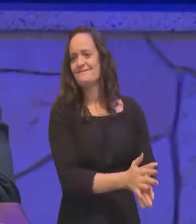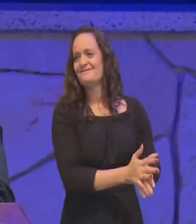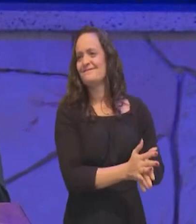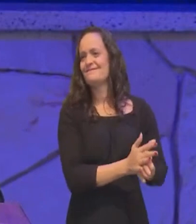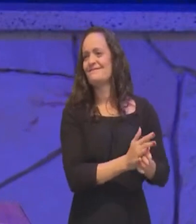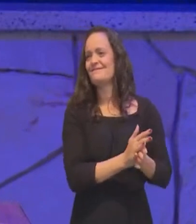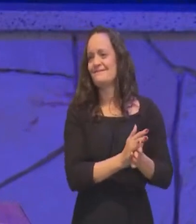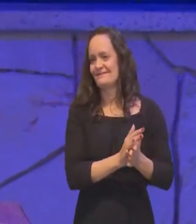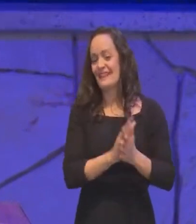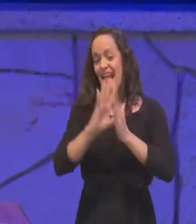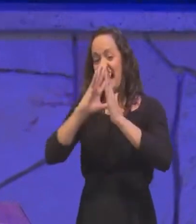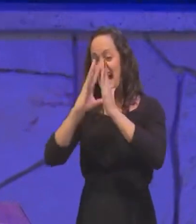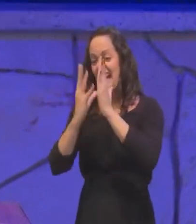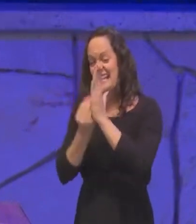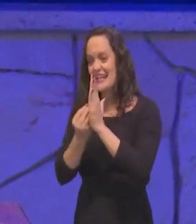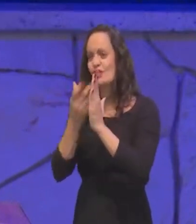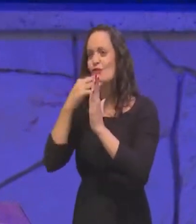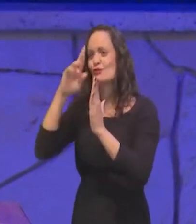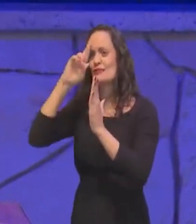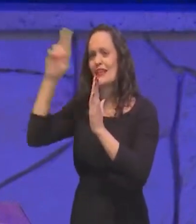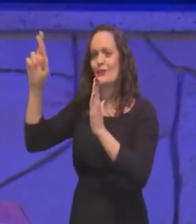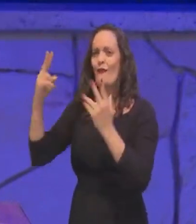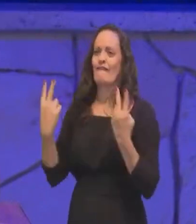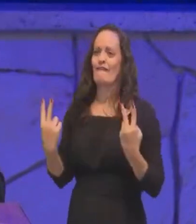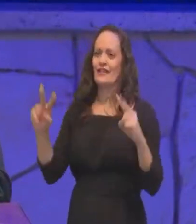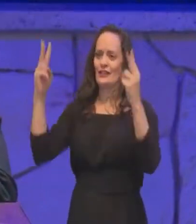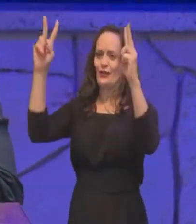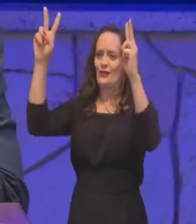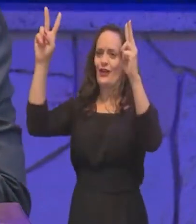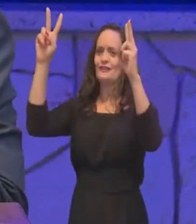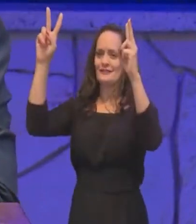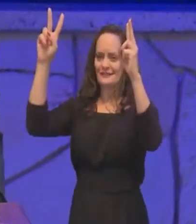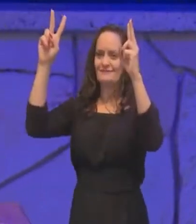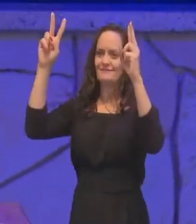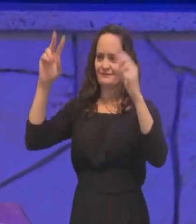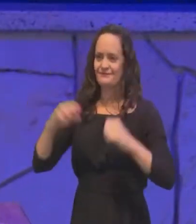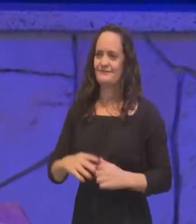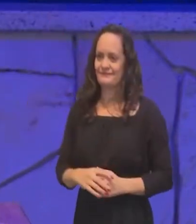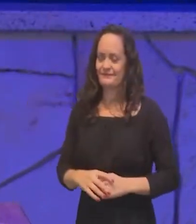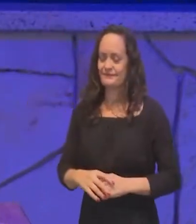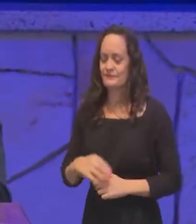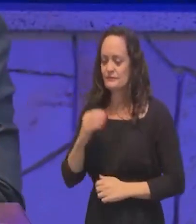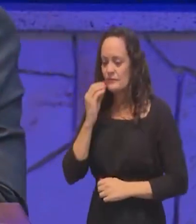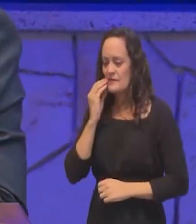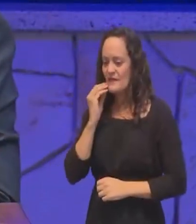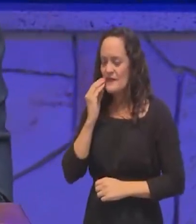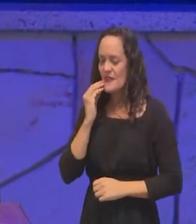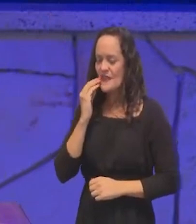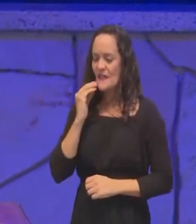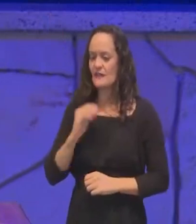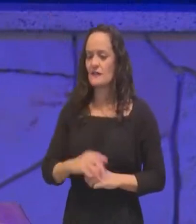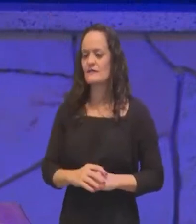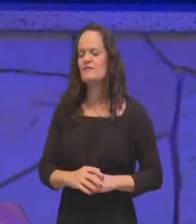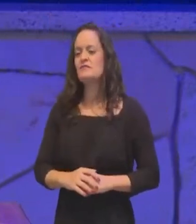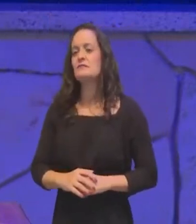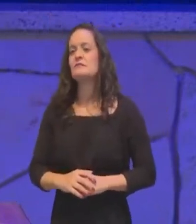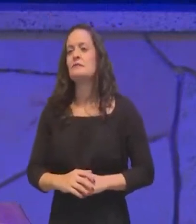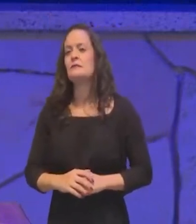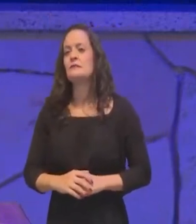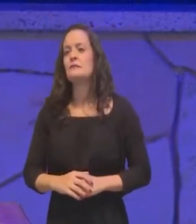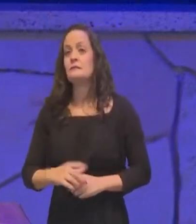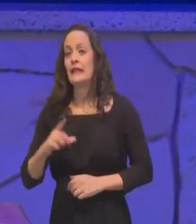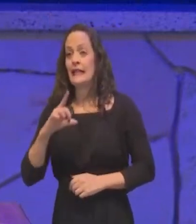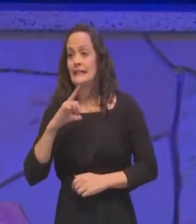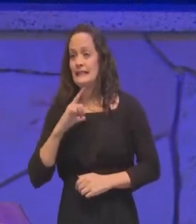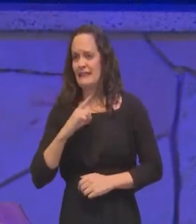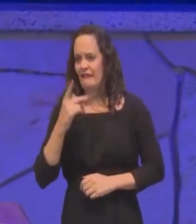igreja do Senhor é vitoriosa. Pulai Hadol, que é esta palavra lá no grego, que é exatamente o poder do